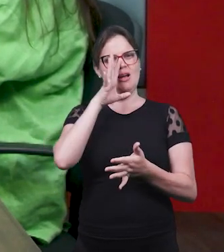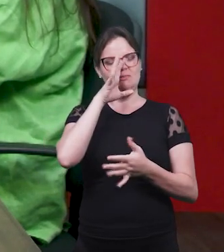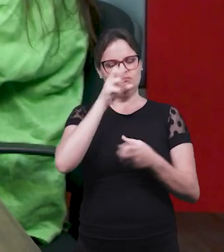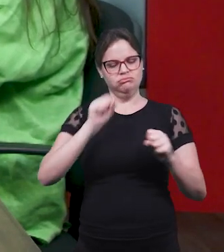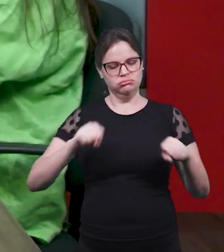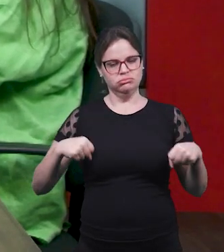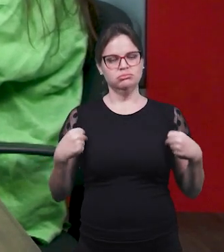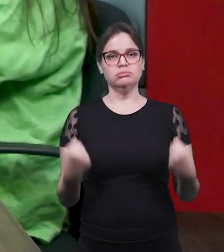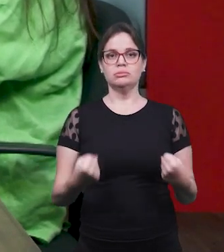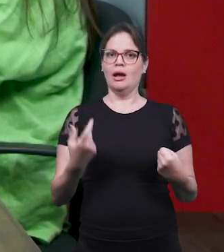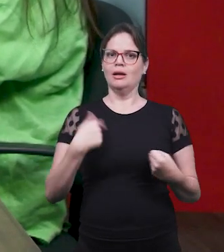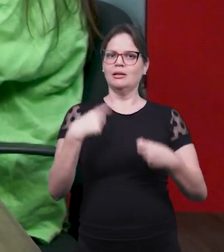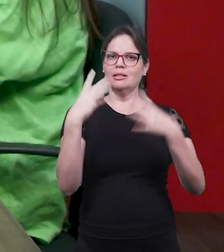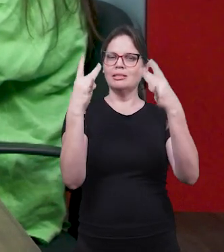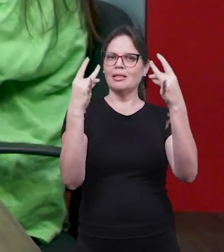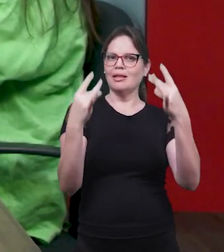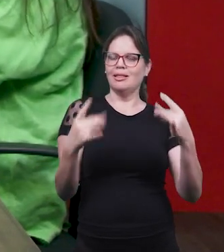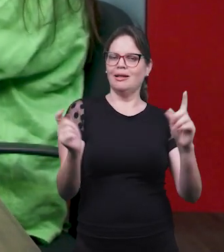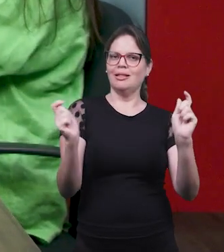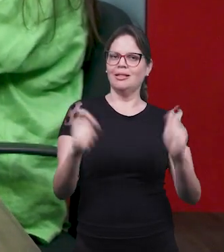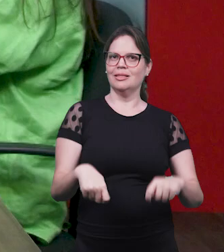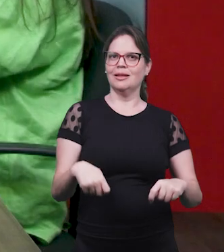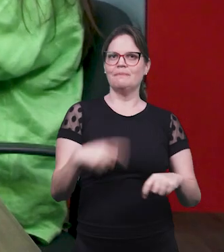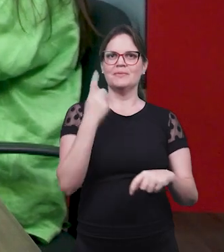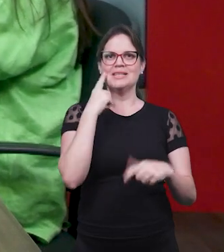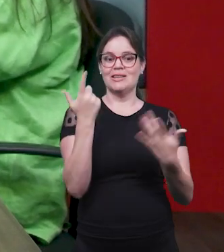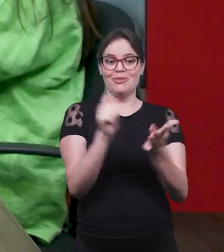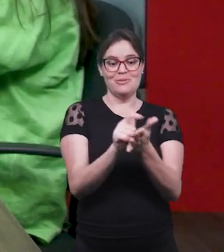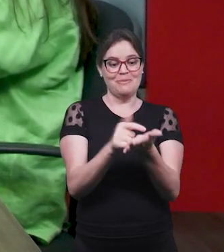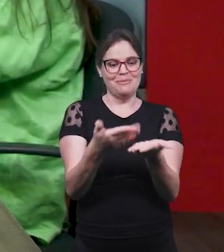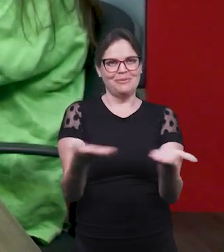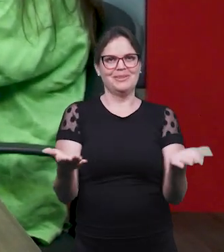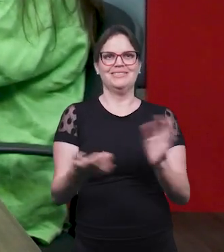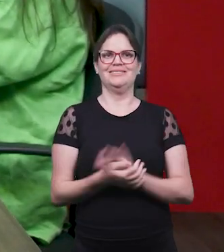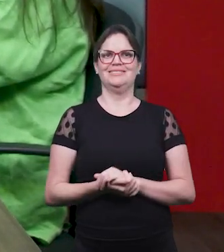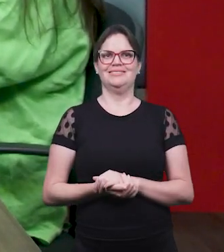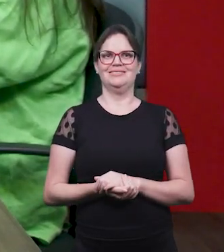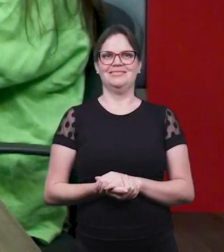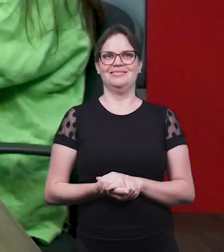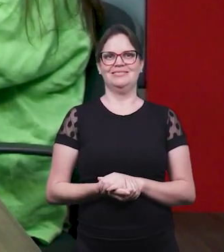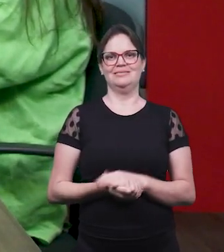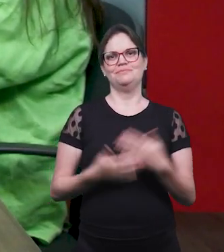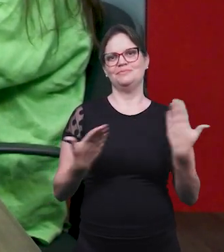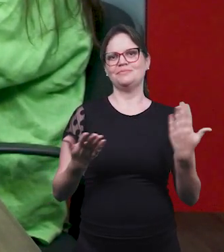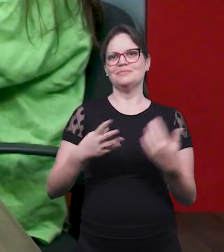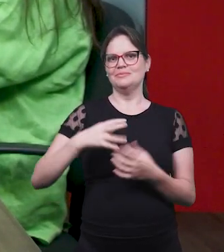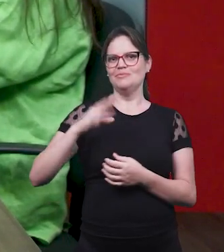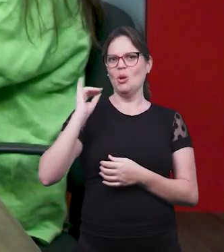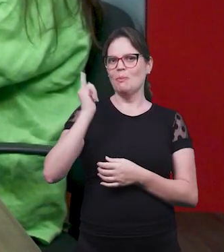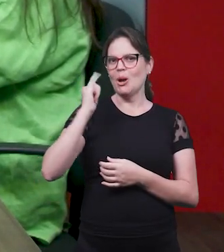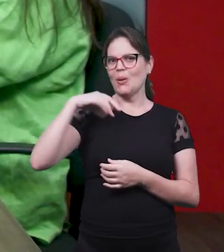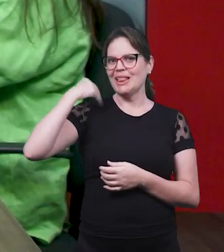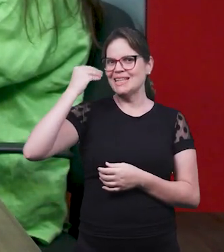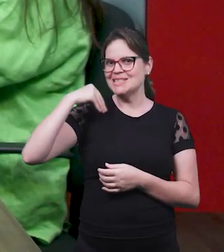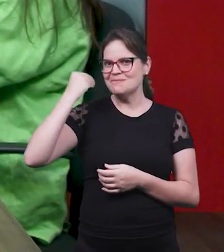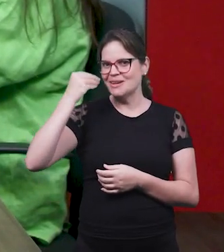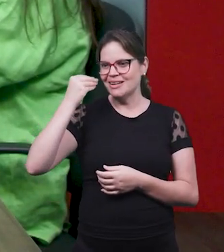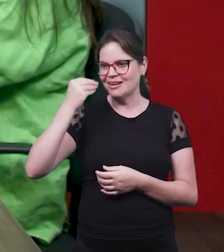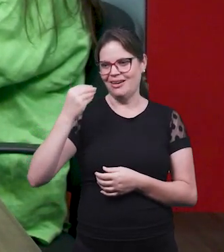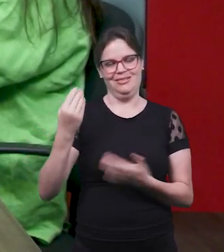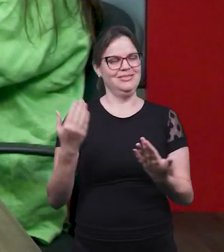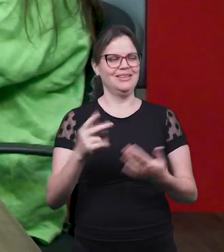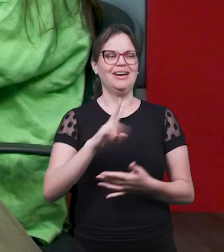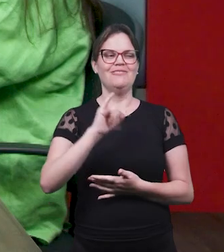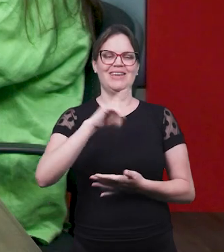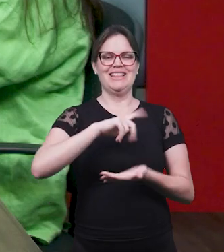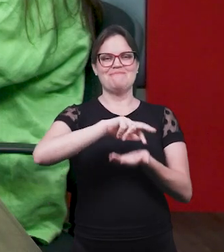Senhor. E é nos mínimos detalhes, né? Nos papéis. Não faltam experiências e conversa agradável, como